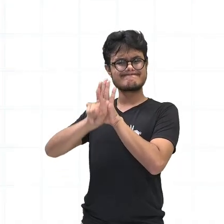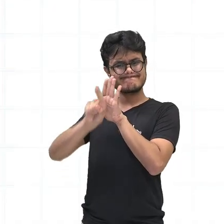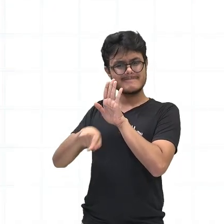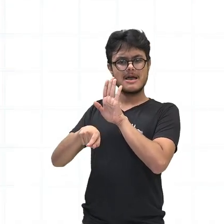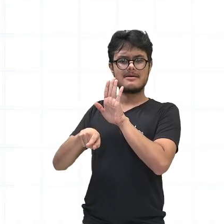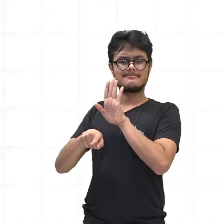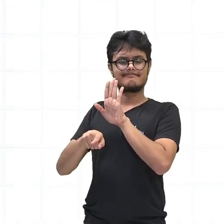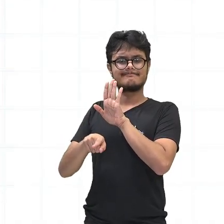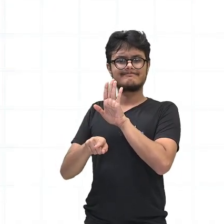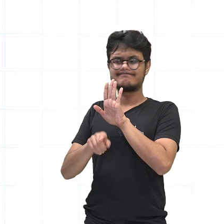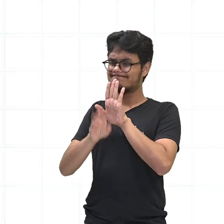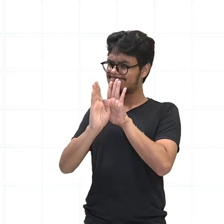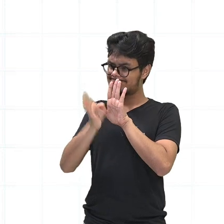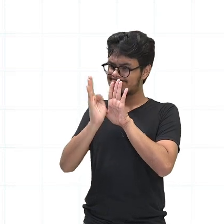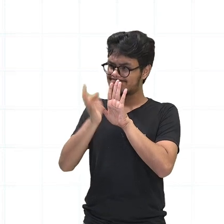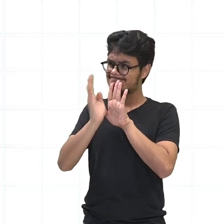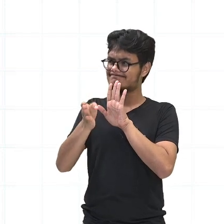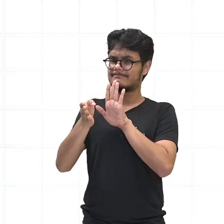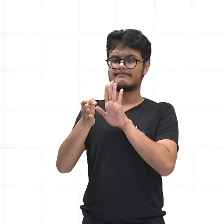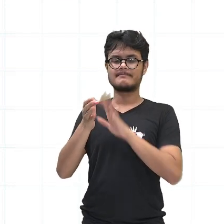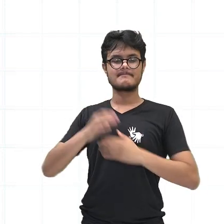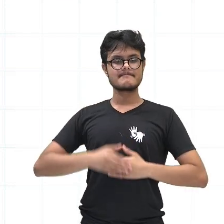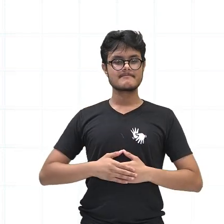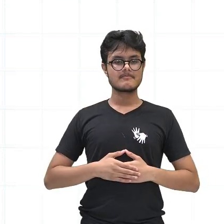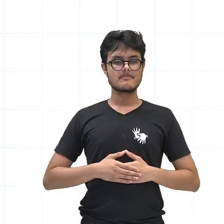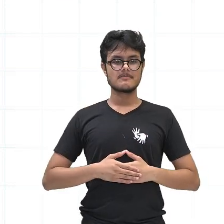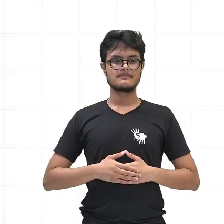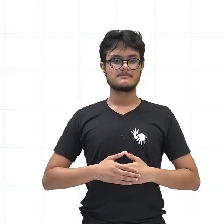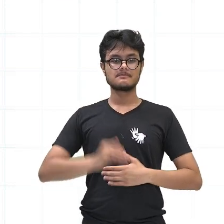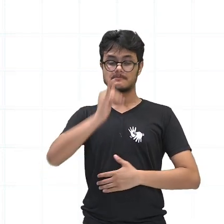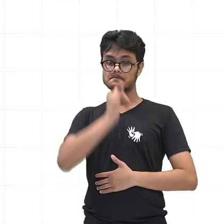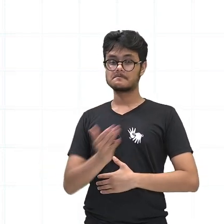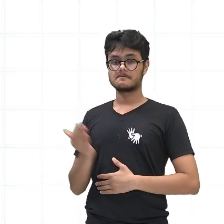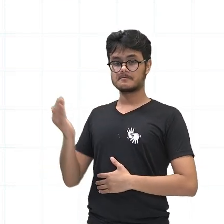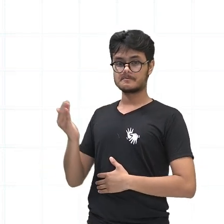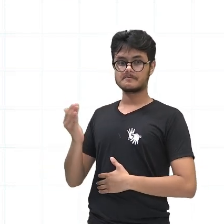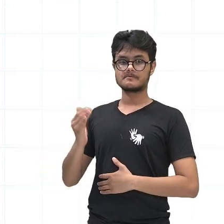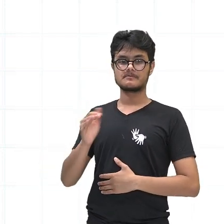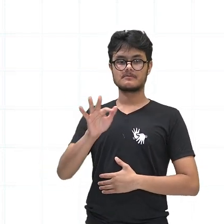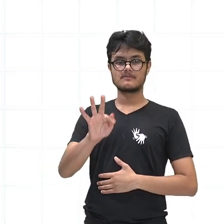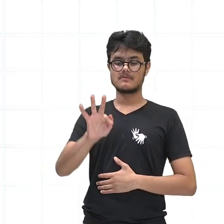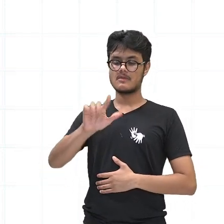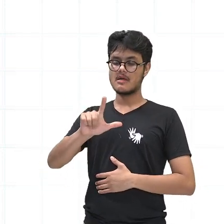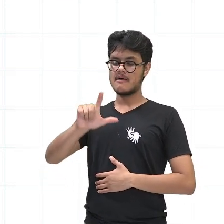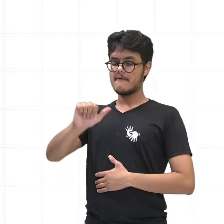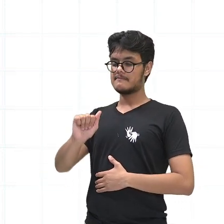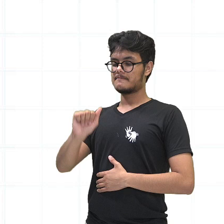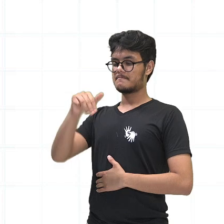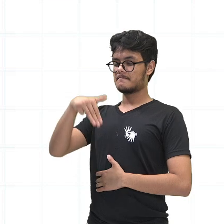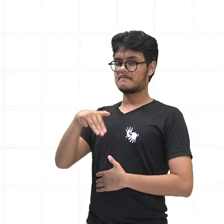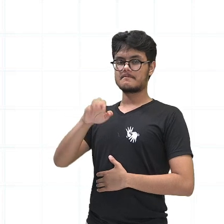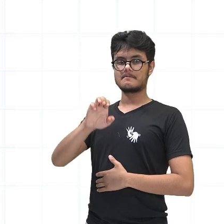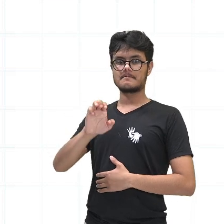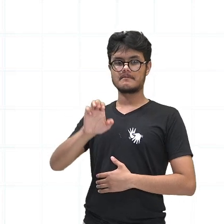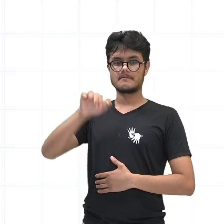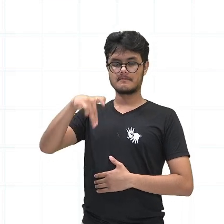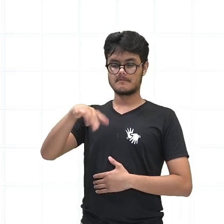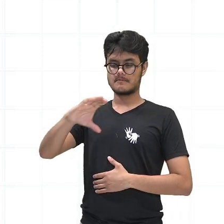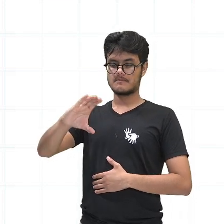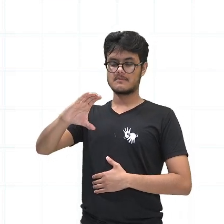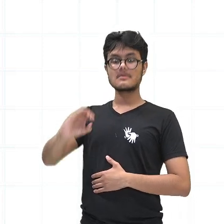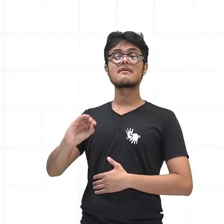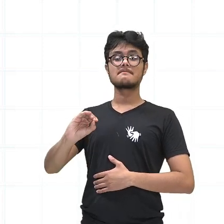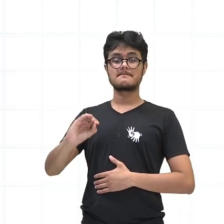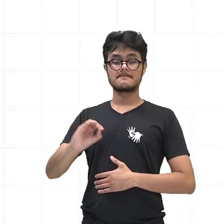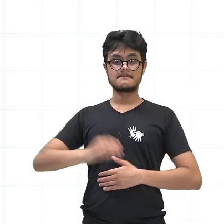grande representação. Aí nós temos falando sobre o flamenco, tá? Não é flamengo, é flamenco, que é uma dança